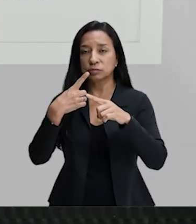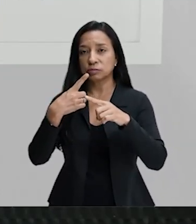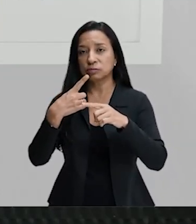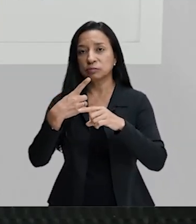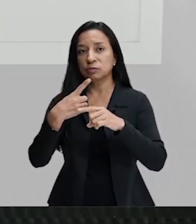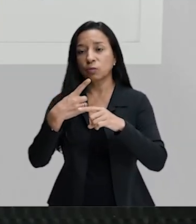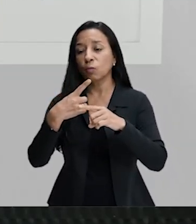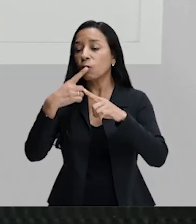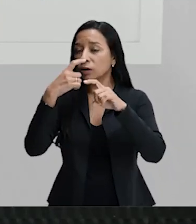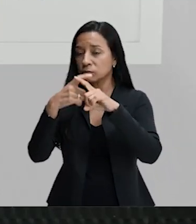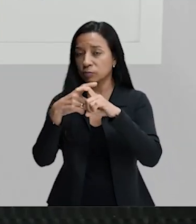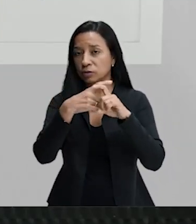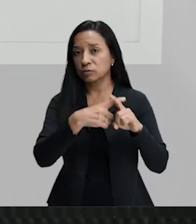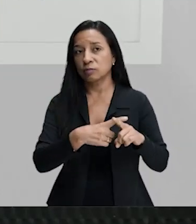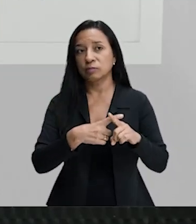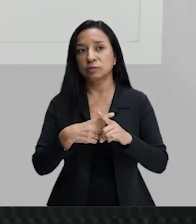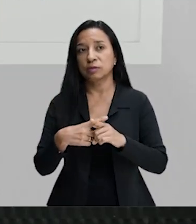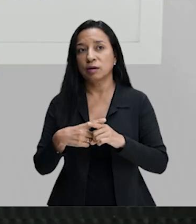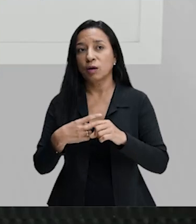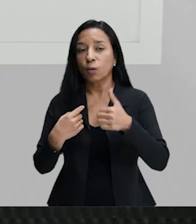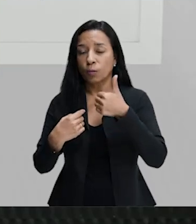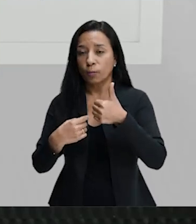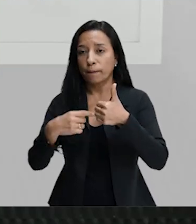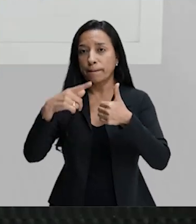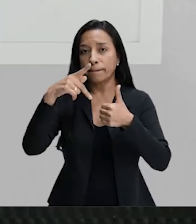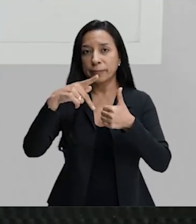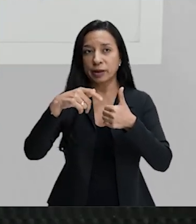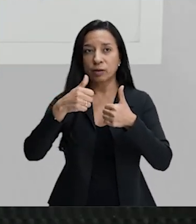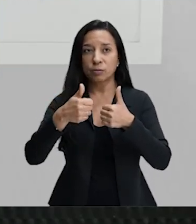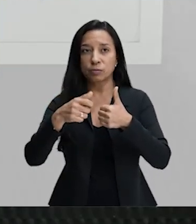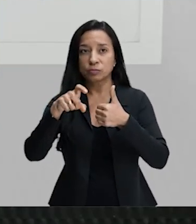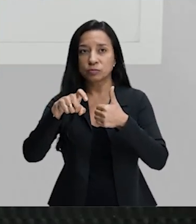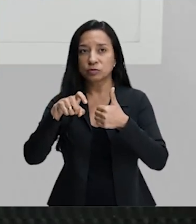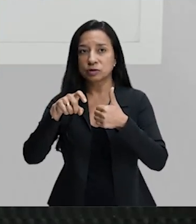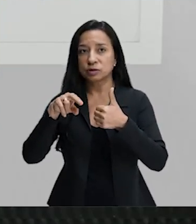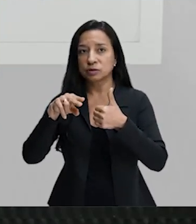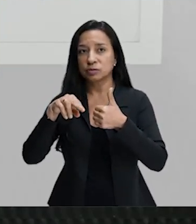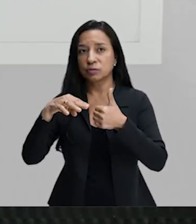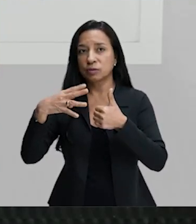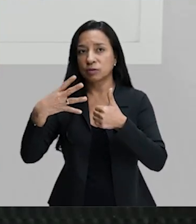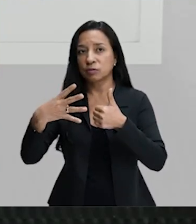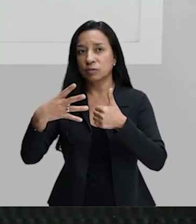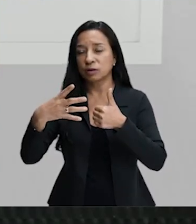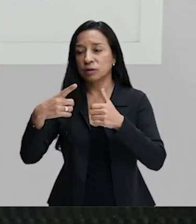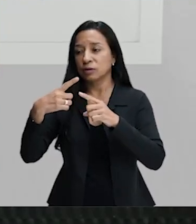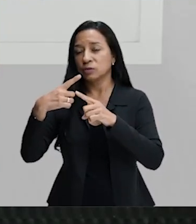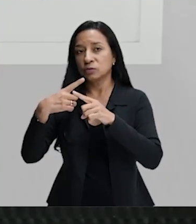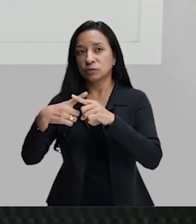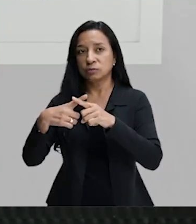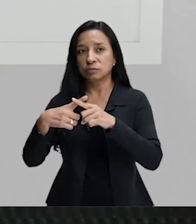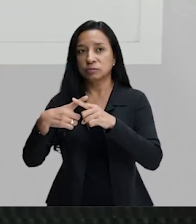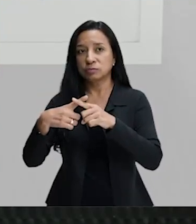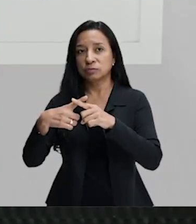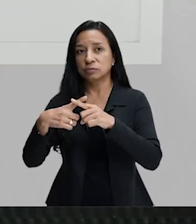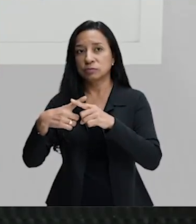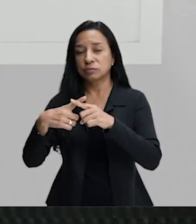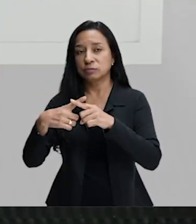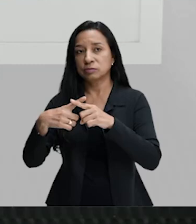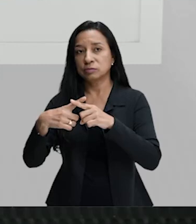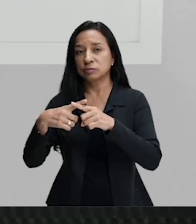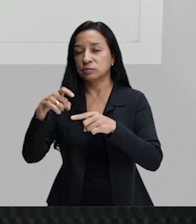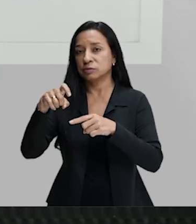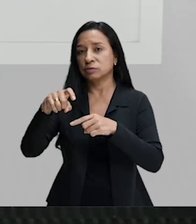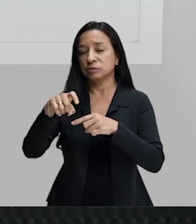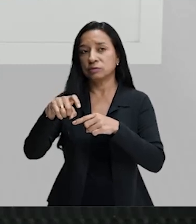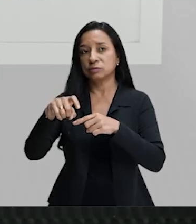P1x, 4x menos 12, diz que a raiz é 3, certo? Essa aqui, ó, x